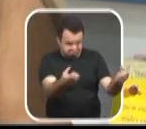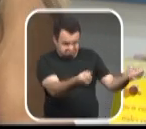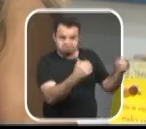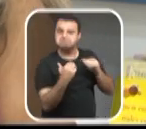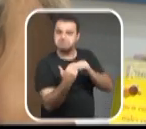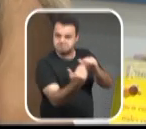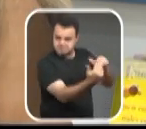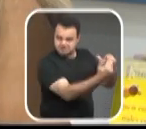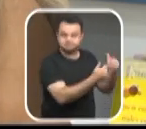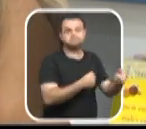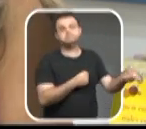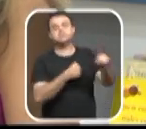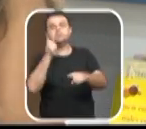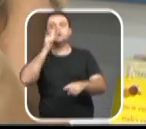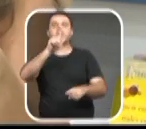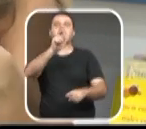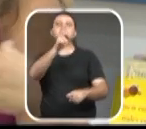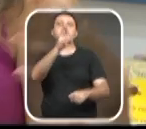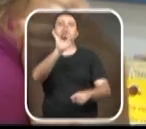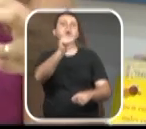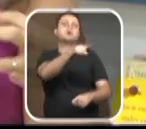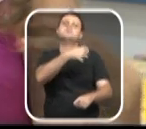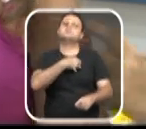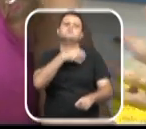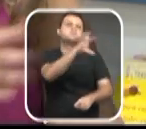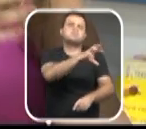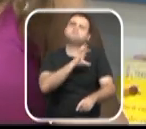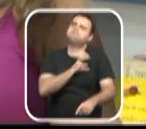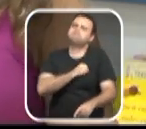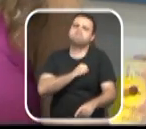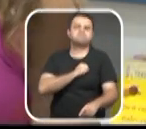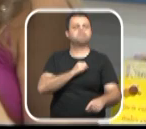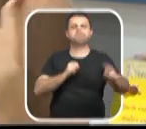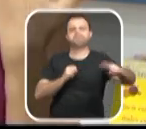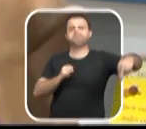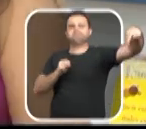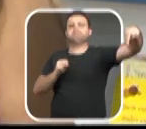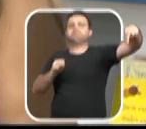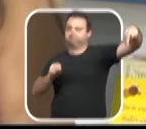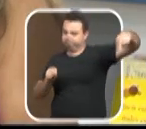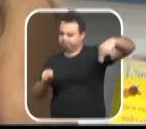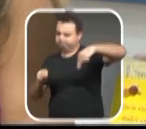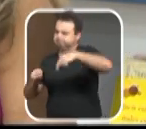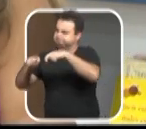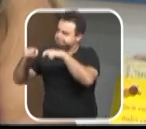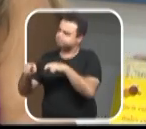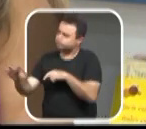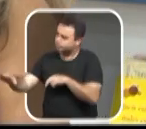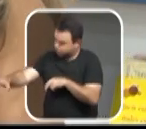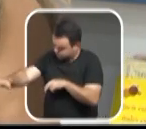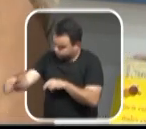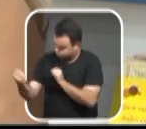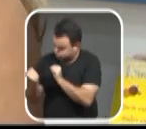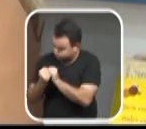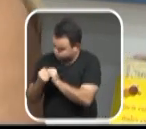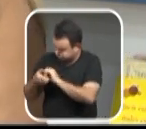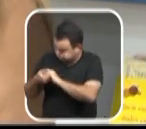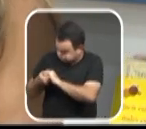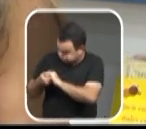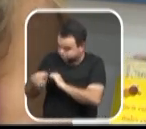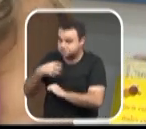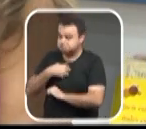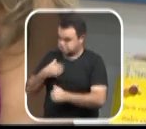a Gabriela, que é muito, muito afetuosa, levantou, foi até lá e falou, eu seguro na sua mão, você vai ficar se